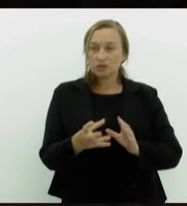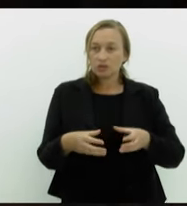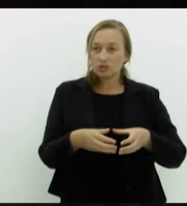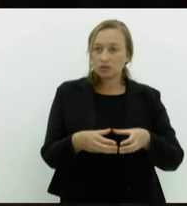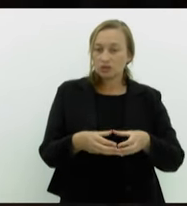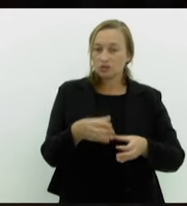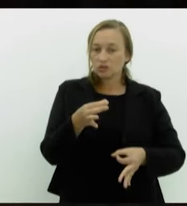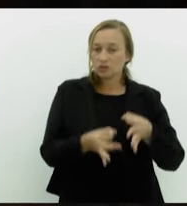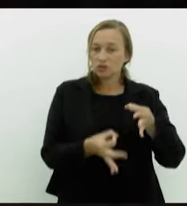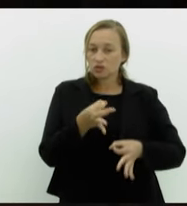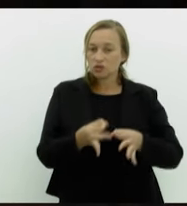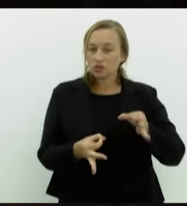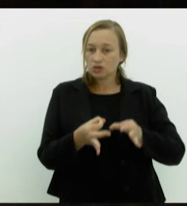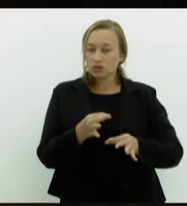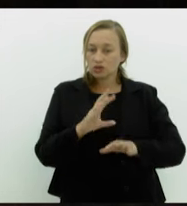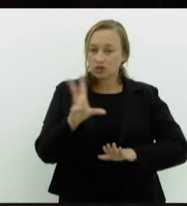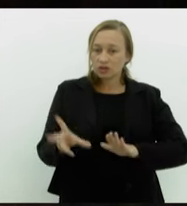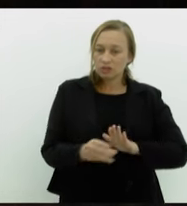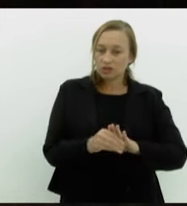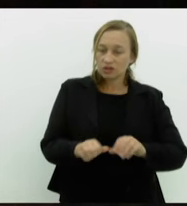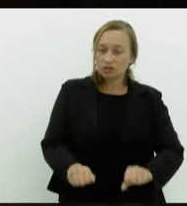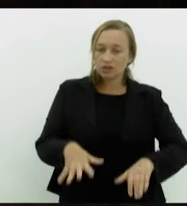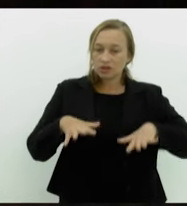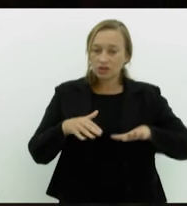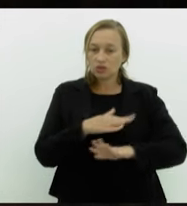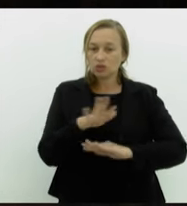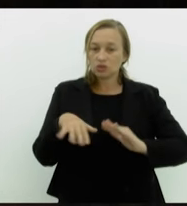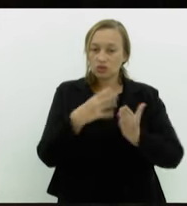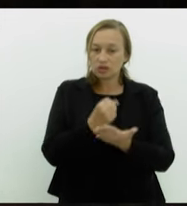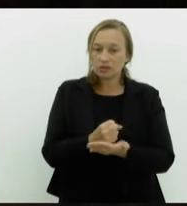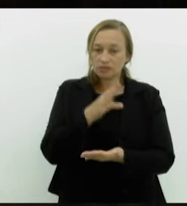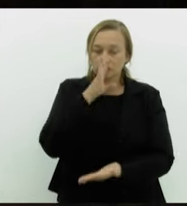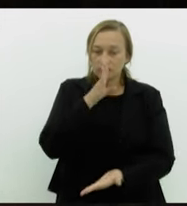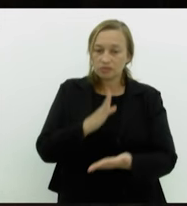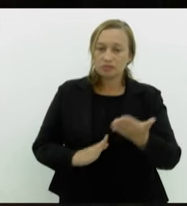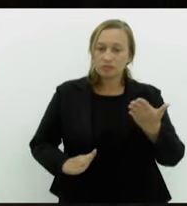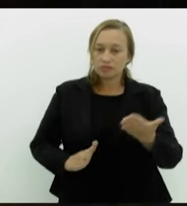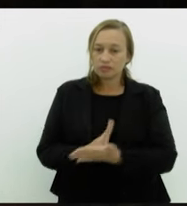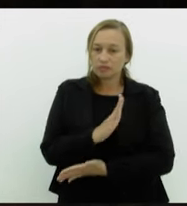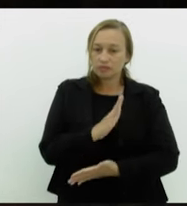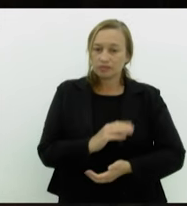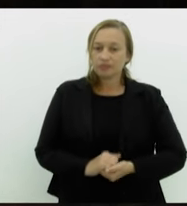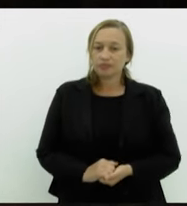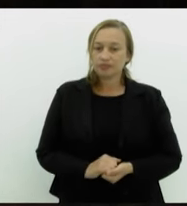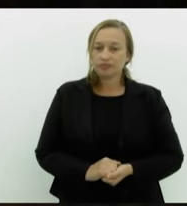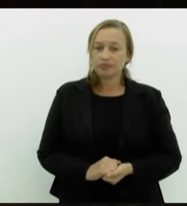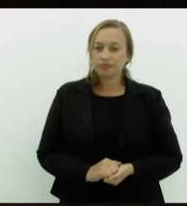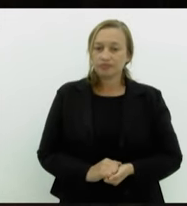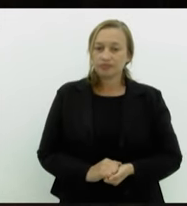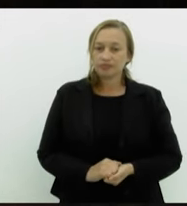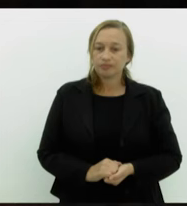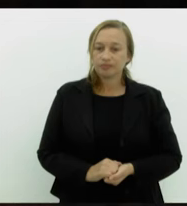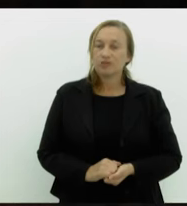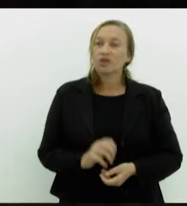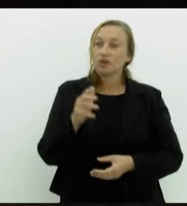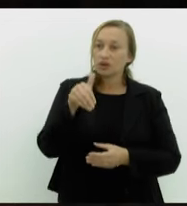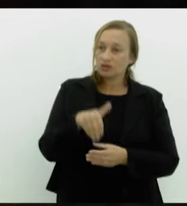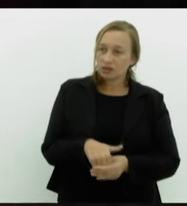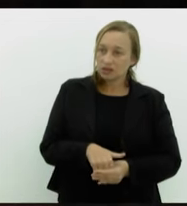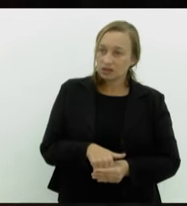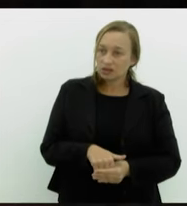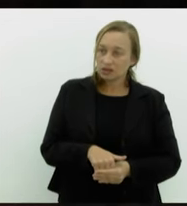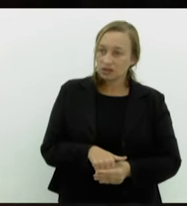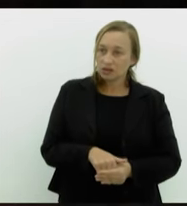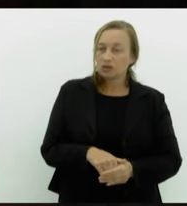Comissão de Justiça, as emendas de plenário, são os que aprovam, permaneçam como estão, aprovado. Em votação,